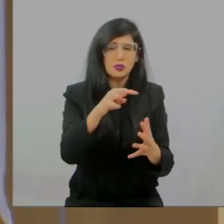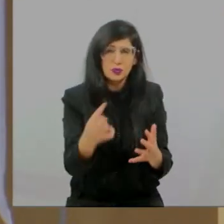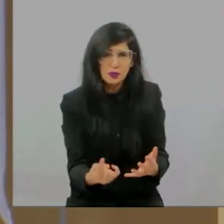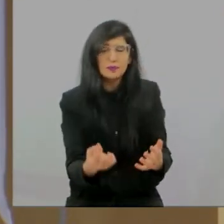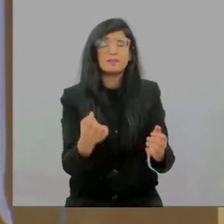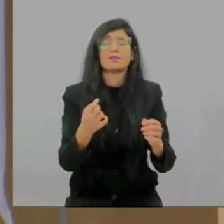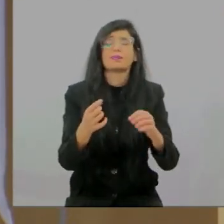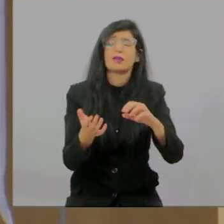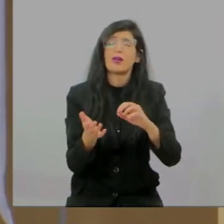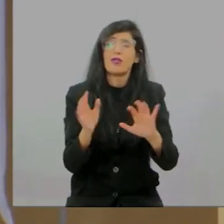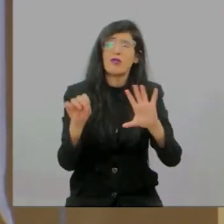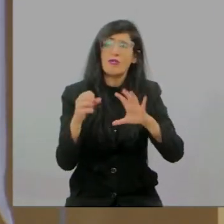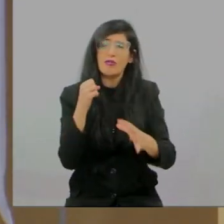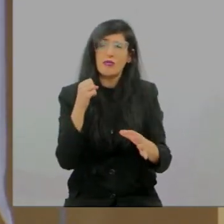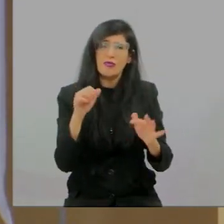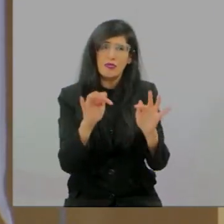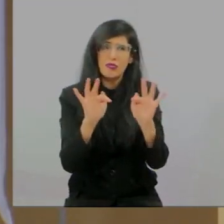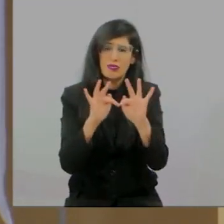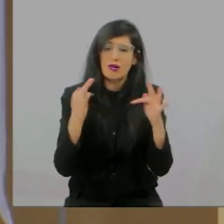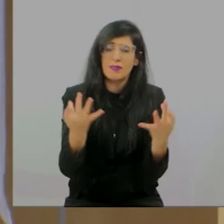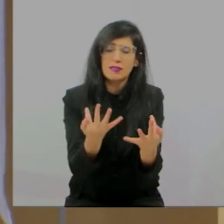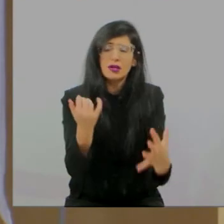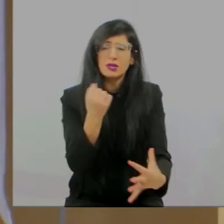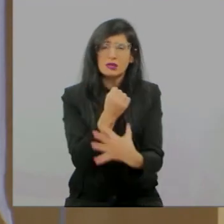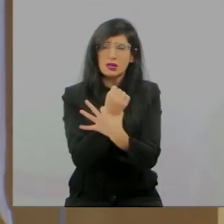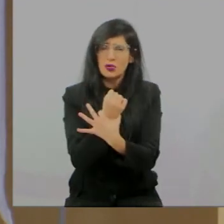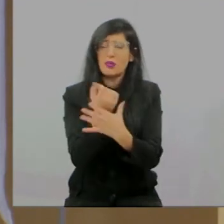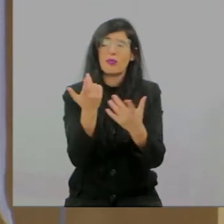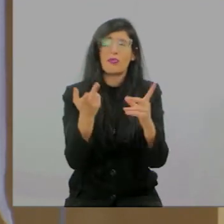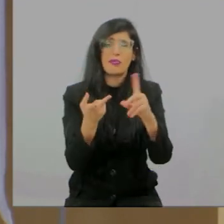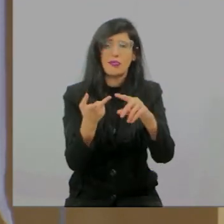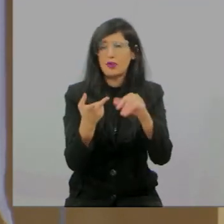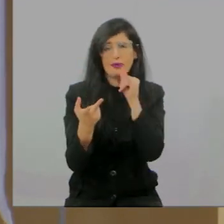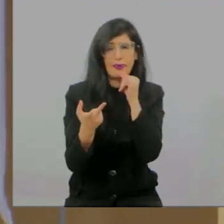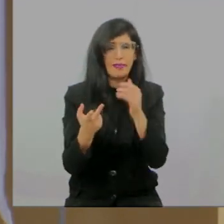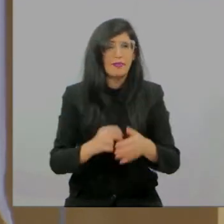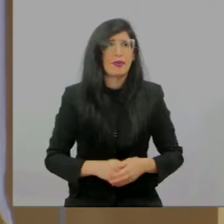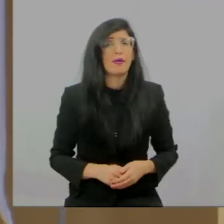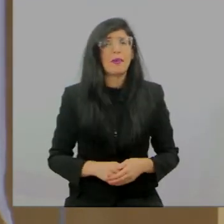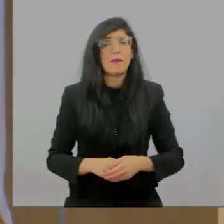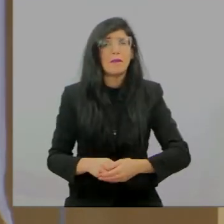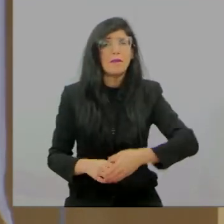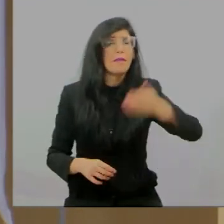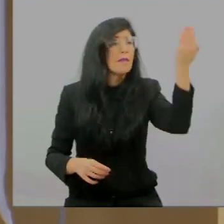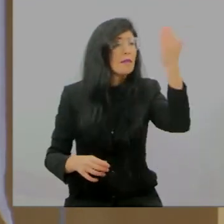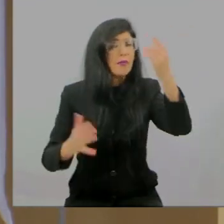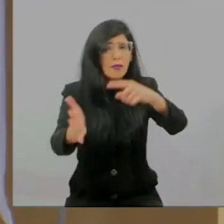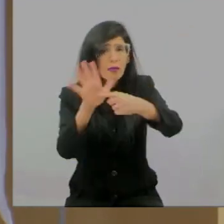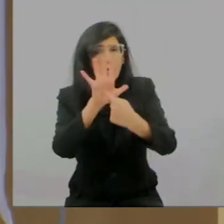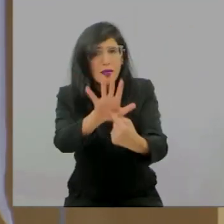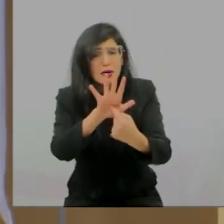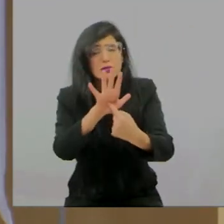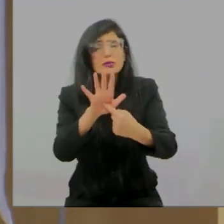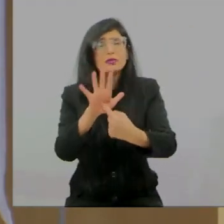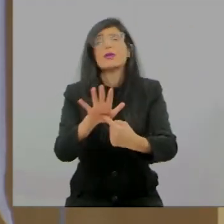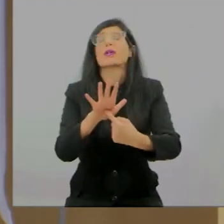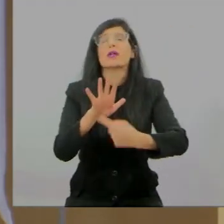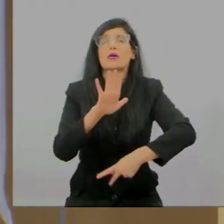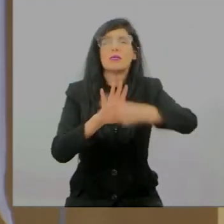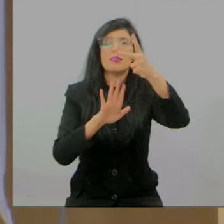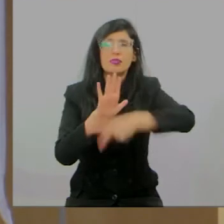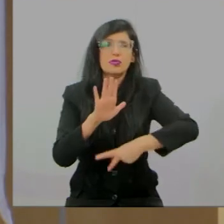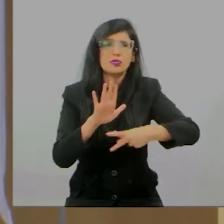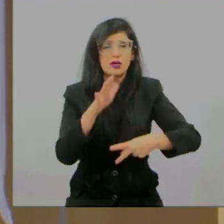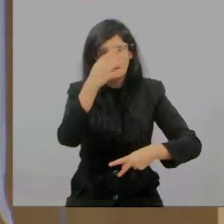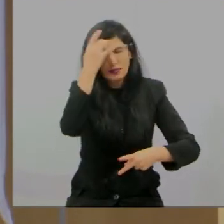atender o cidadão. Aqui eu estou pedindo para que apresente um projeto apresente um plantão de